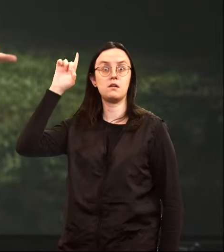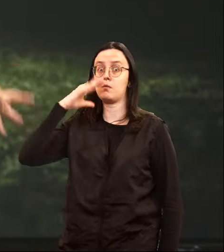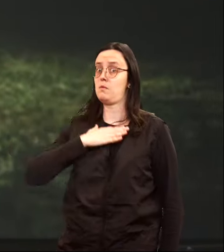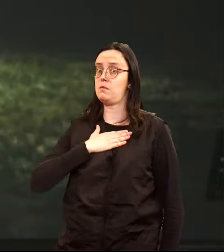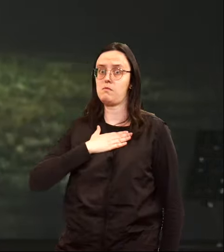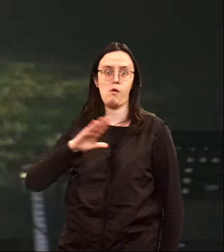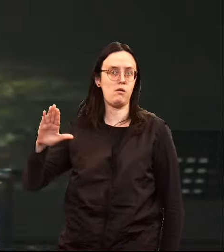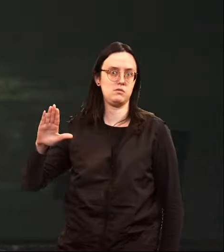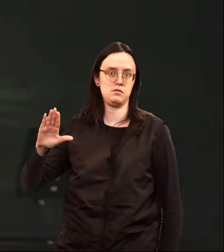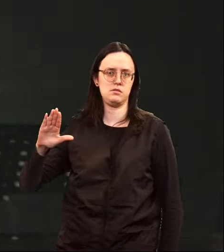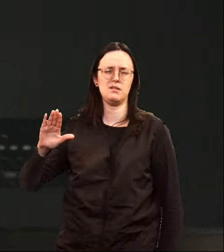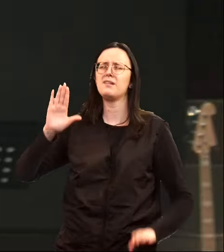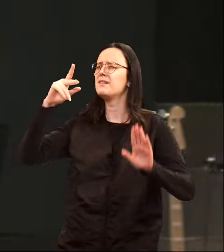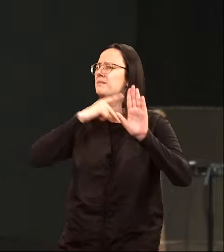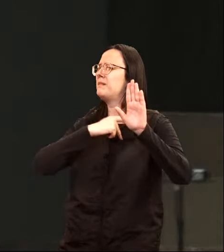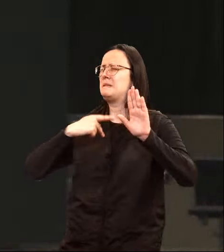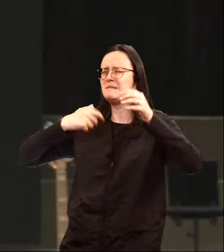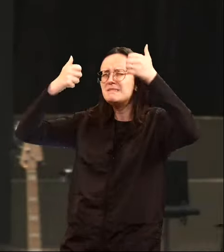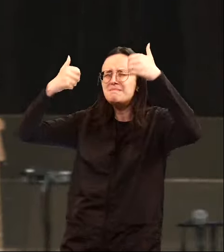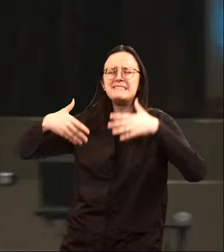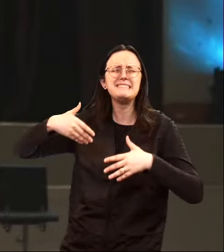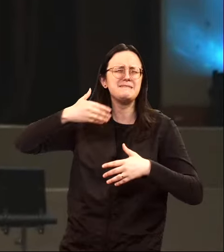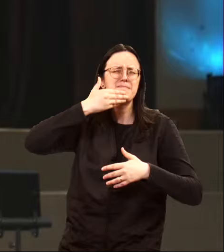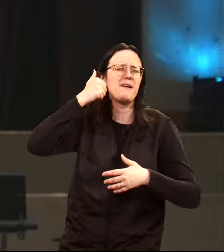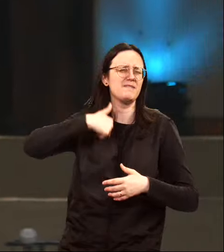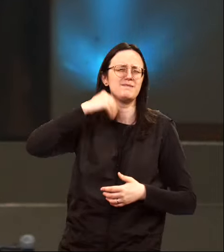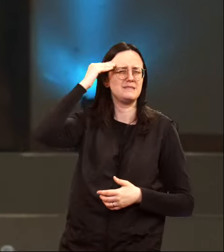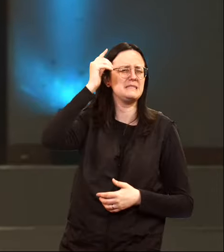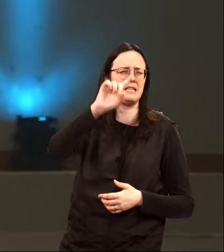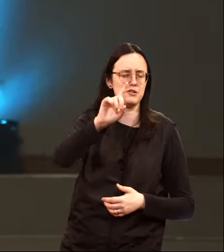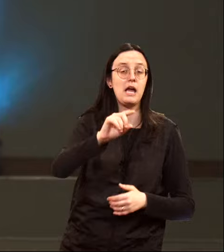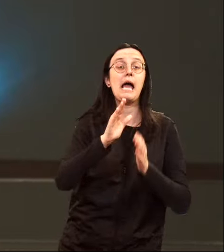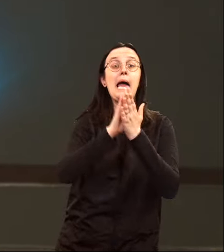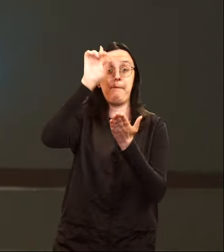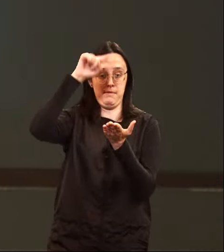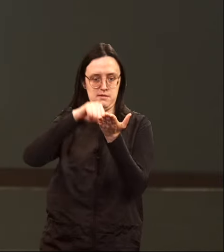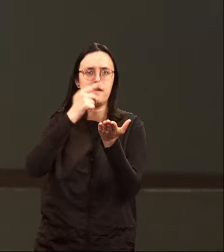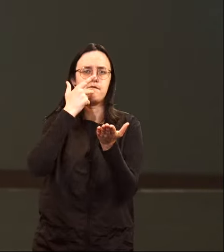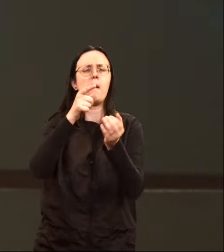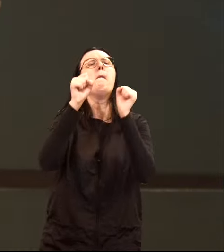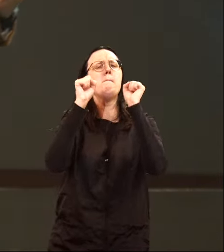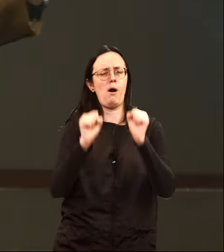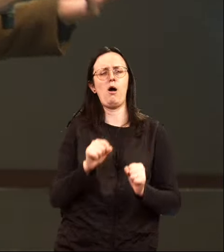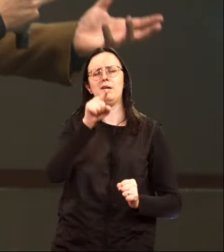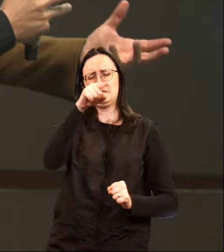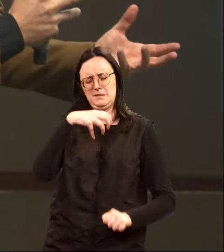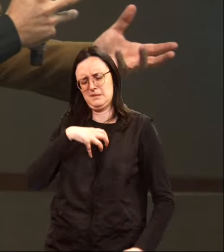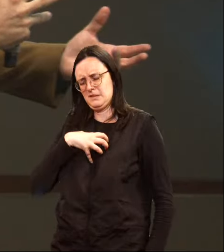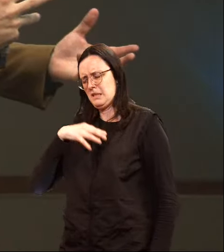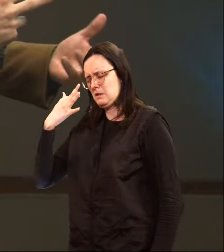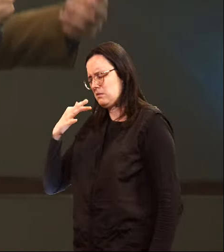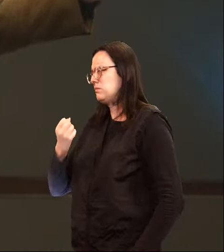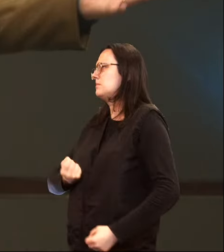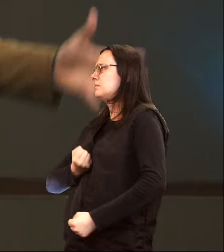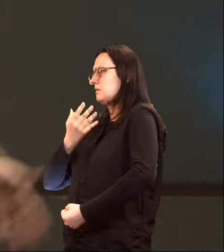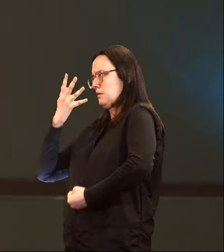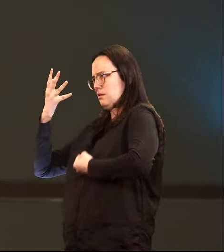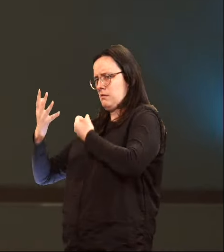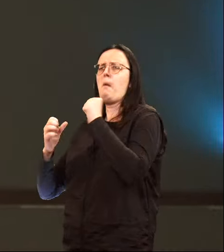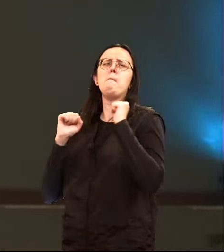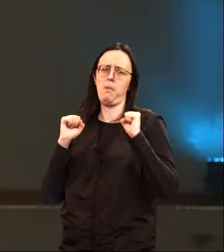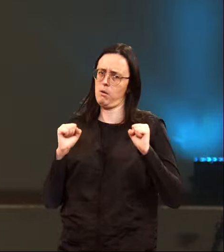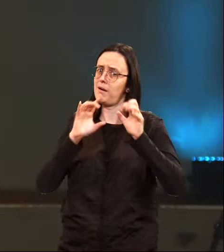Como assim, pastor? Vou te explicar melhor. A Bíblia vai dizer que nós podemos levar as nossas dores diante do